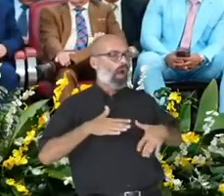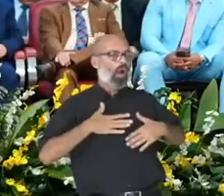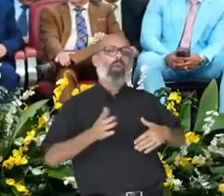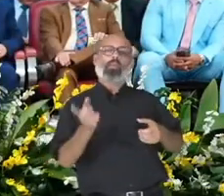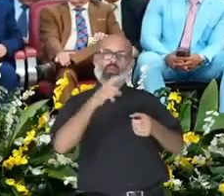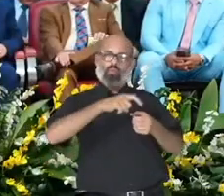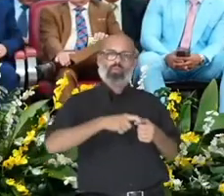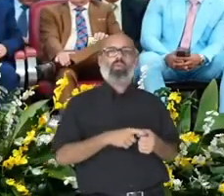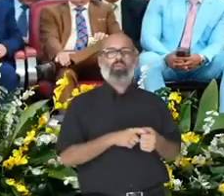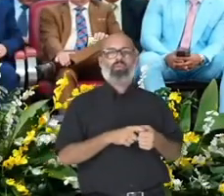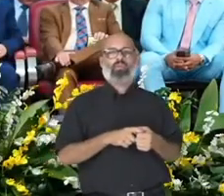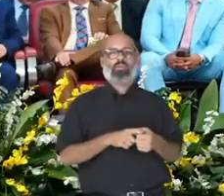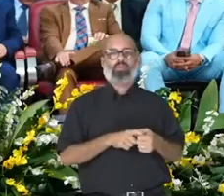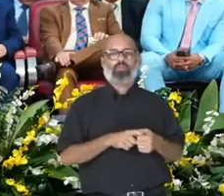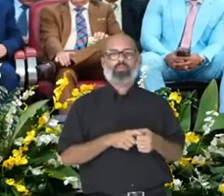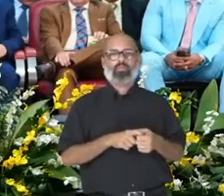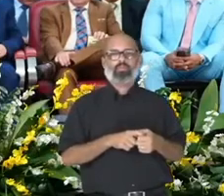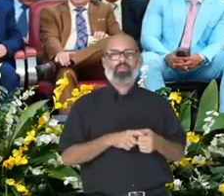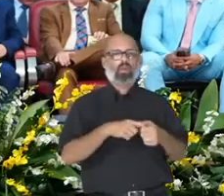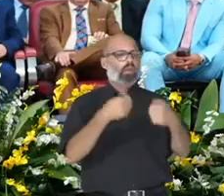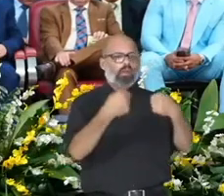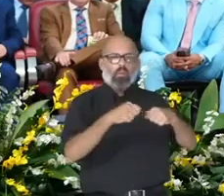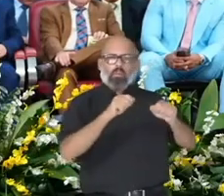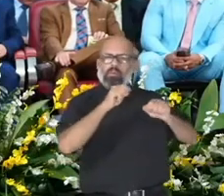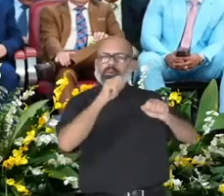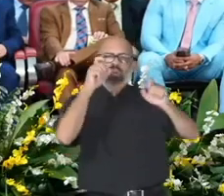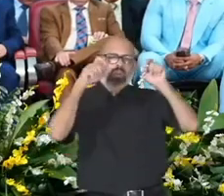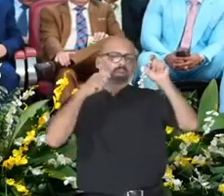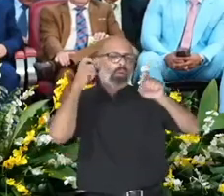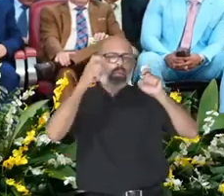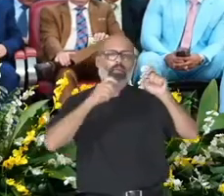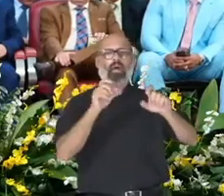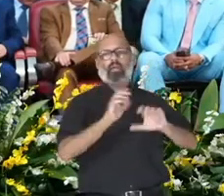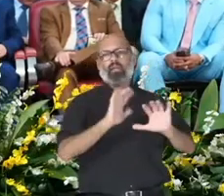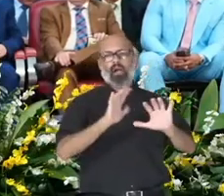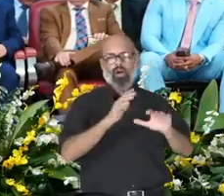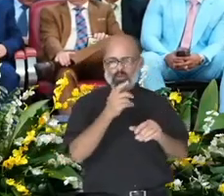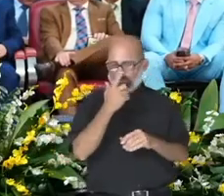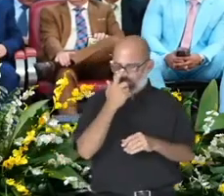eu volto. Não se turbe o vosso coração.